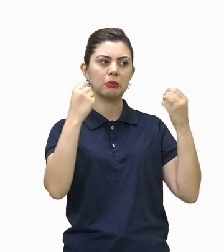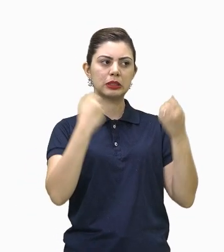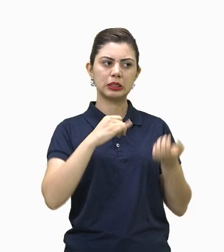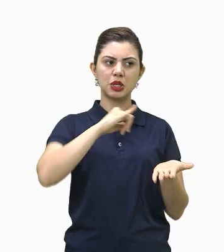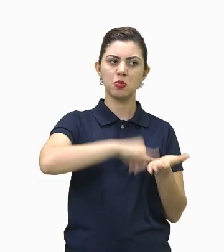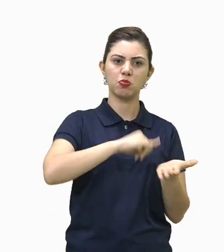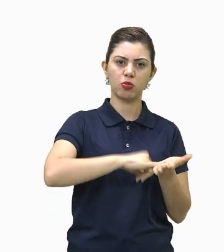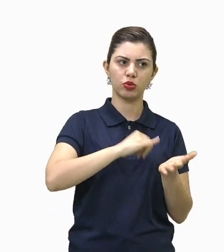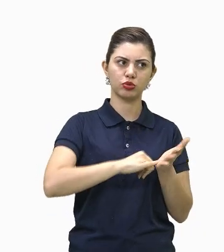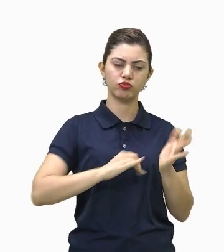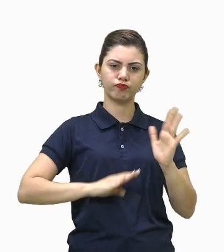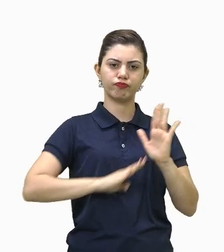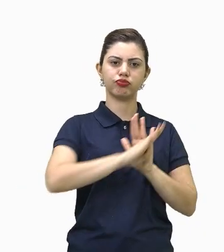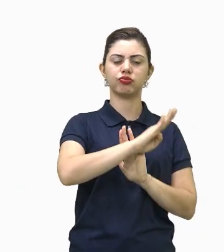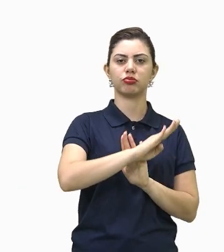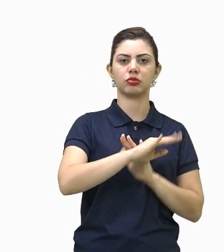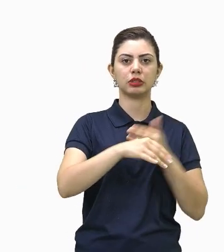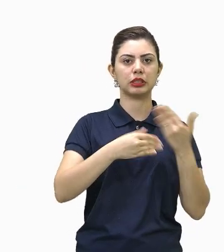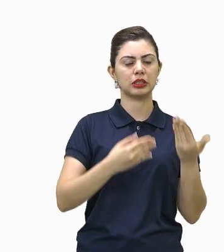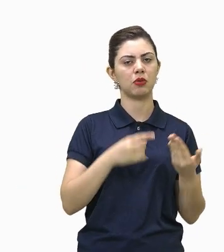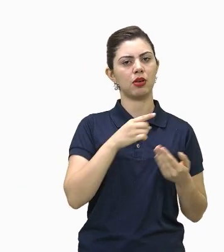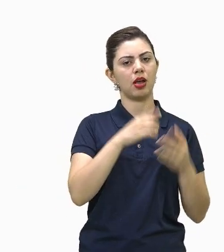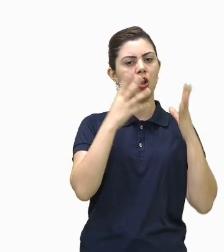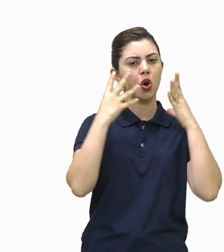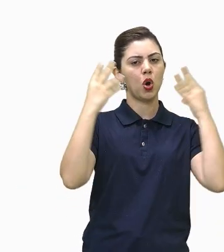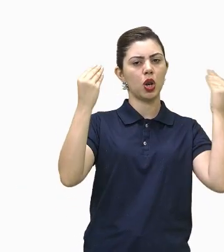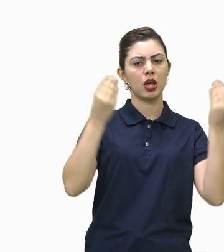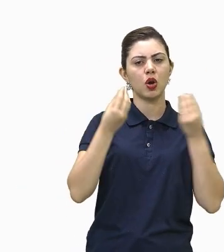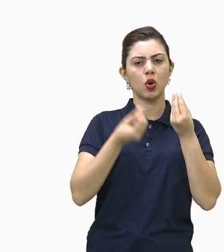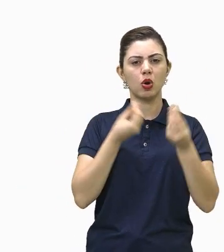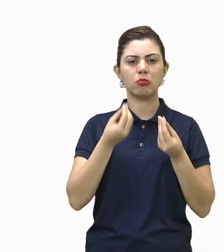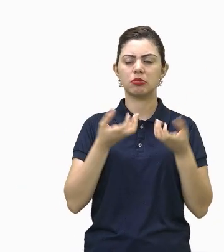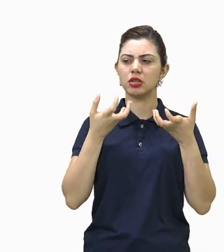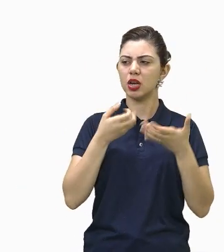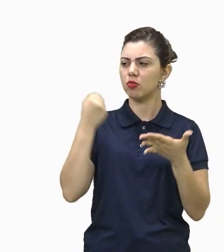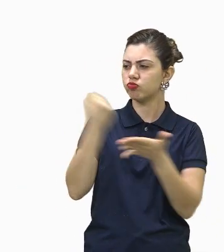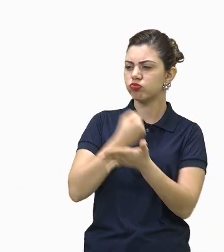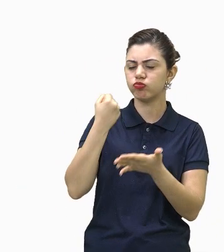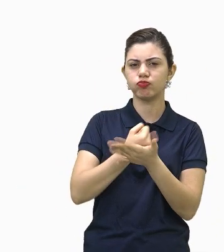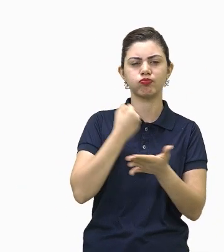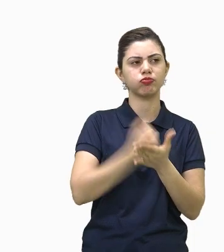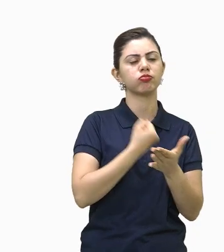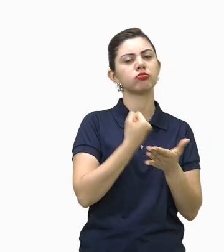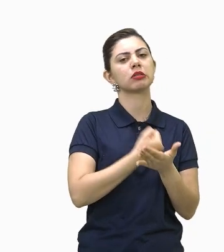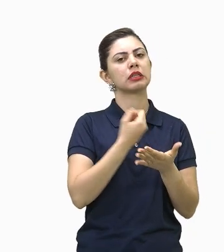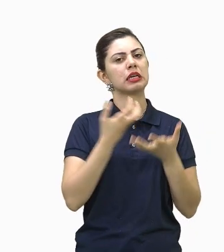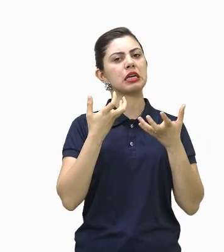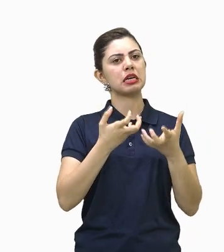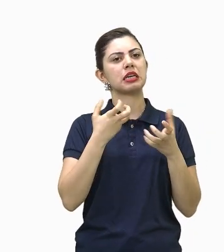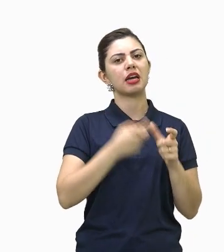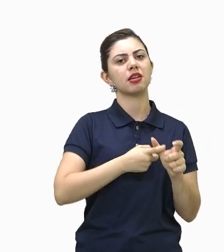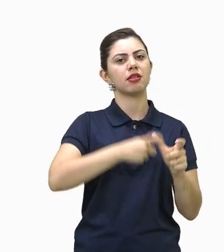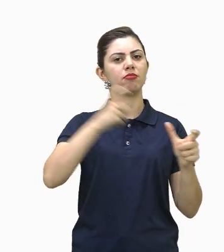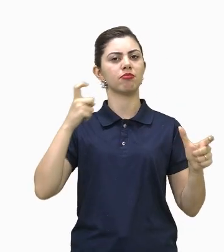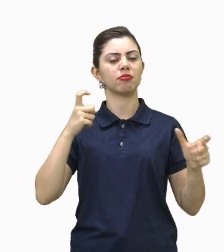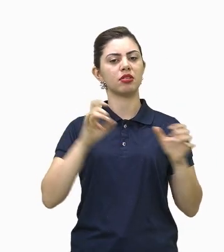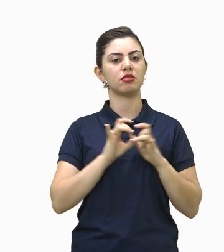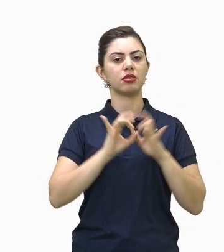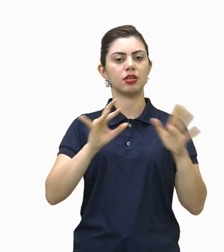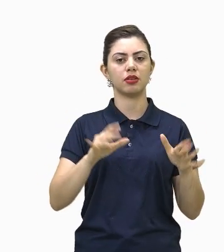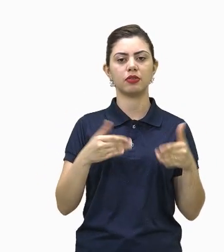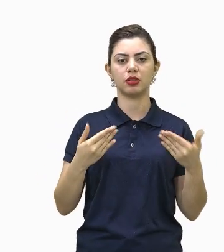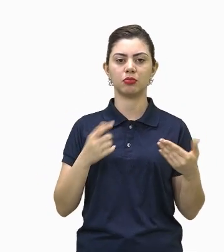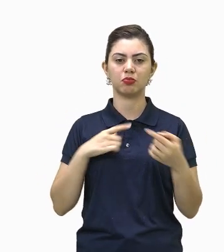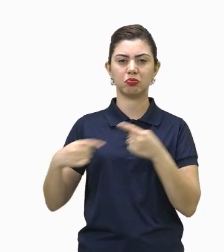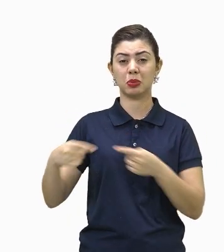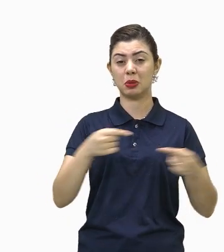fez com que os holandeses passassem a lutar pela sua independência. Holandeses e espanhóis lutaram